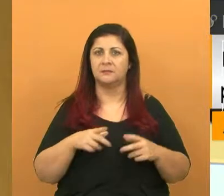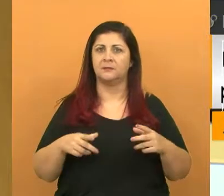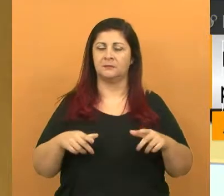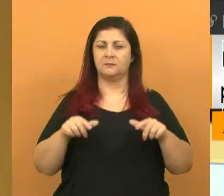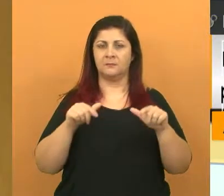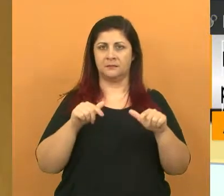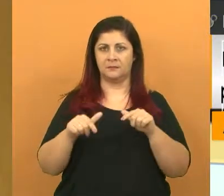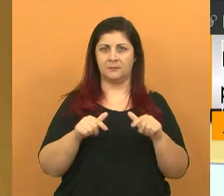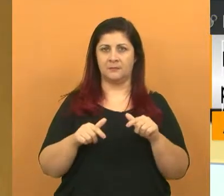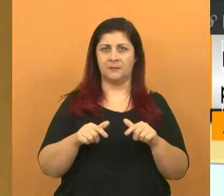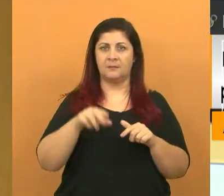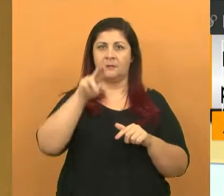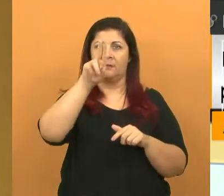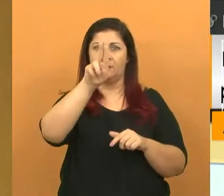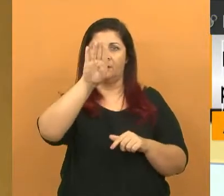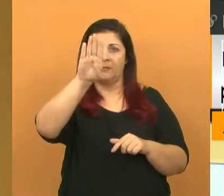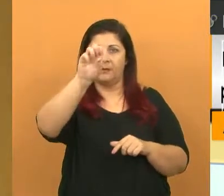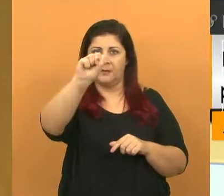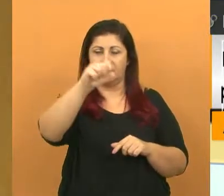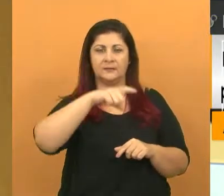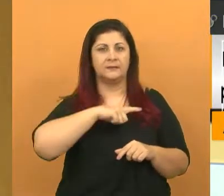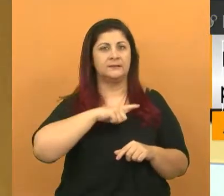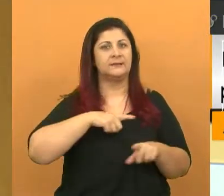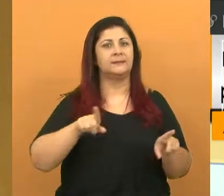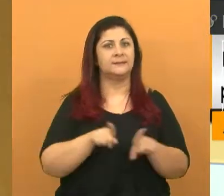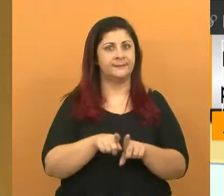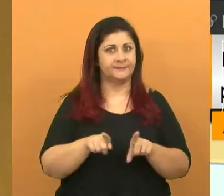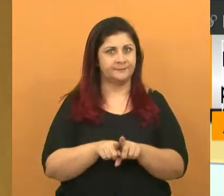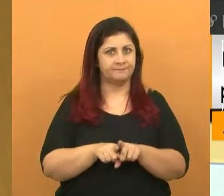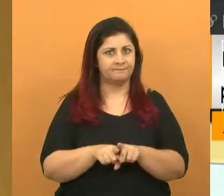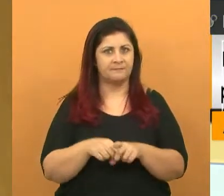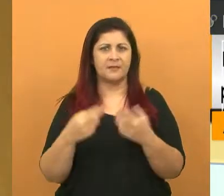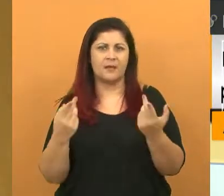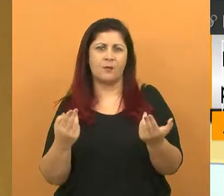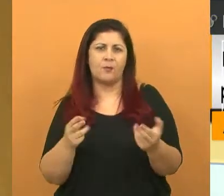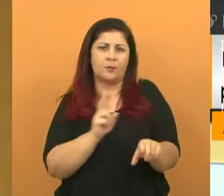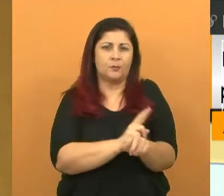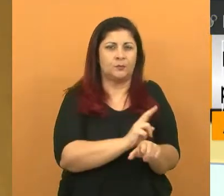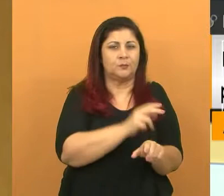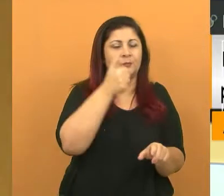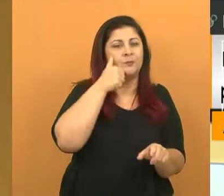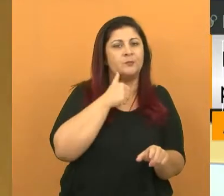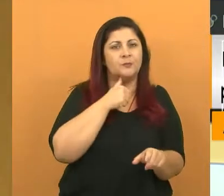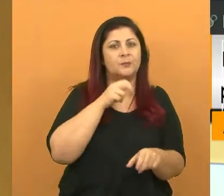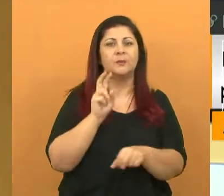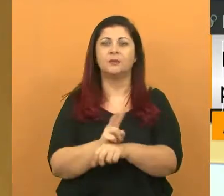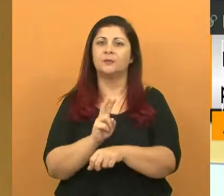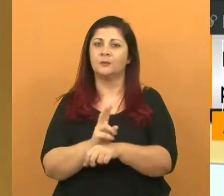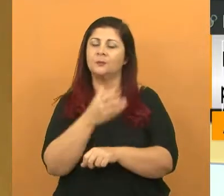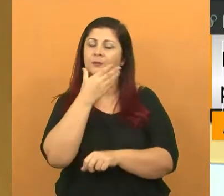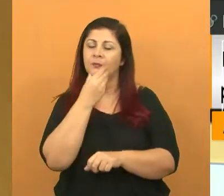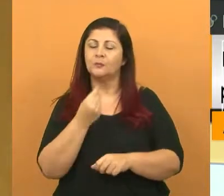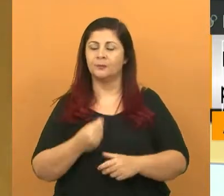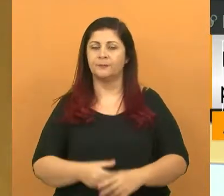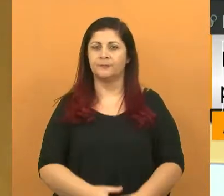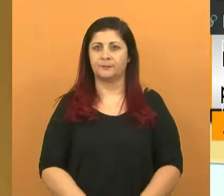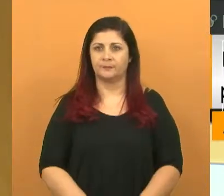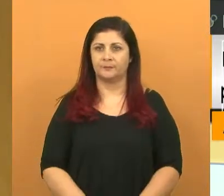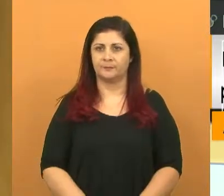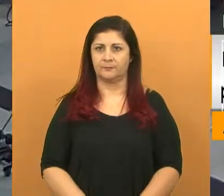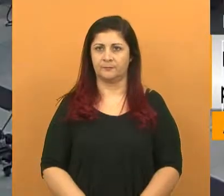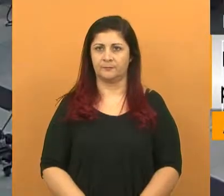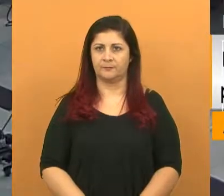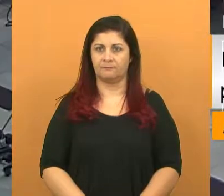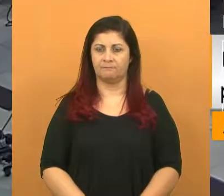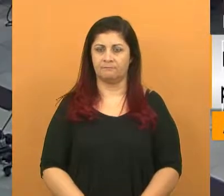UBS estejam equipadas a fim de também, da mesma forma que dá acesso às mulheres a esse exame, dar acesso aos homens. Pois uma não. Uma